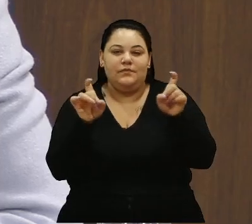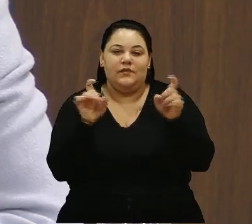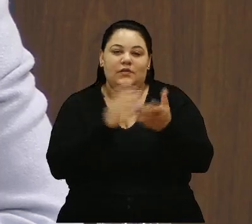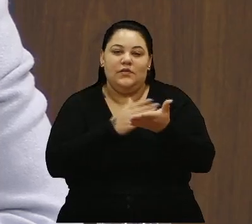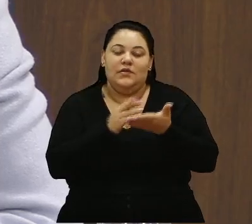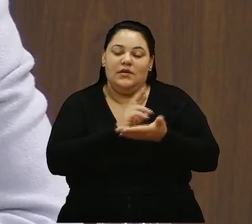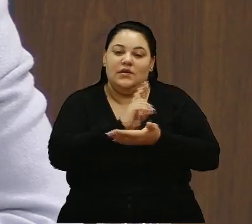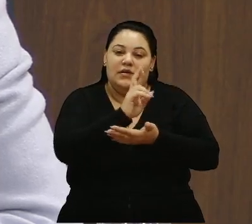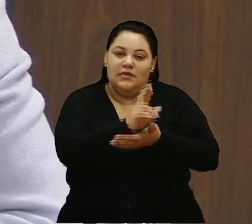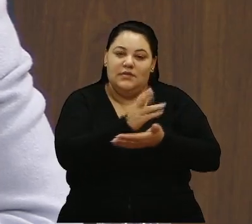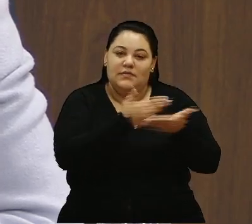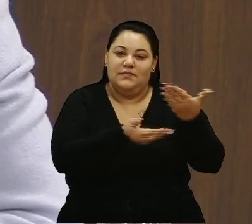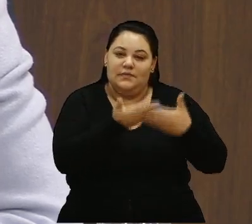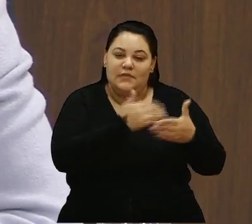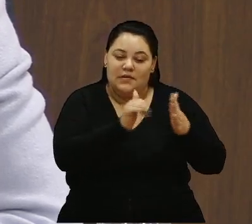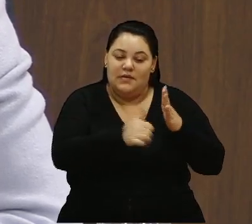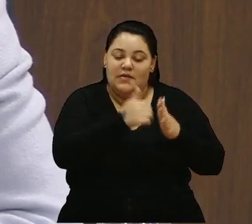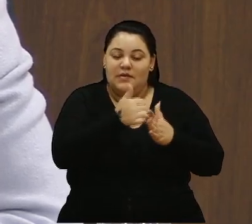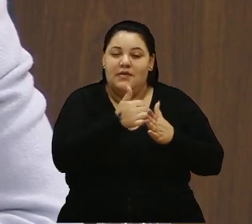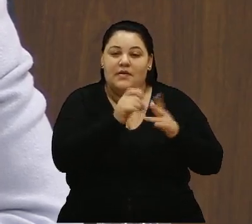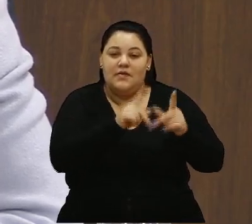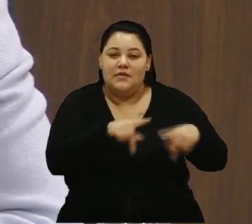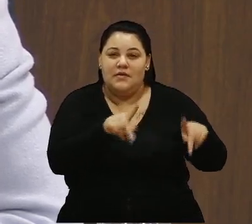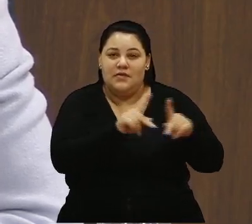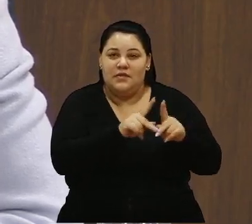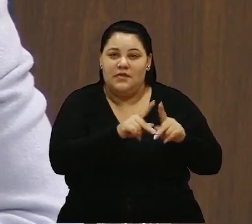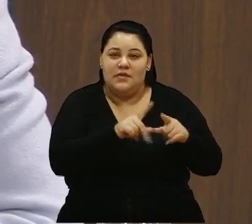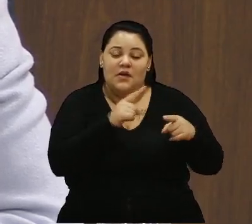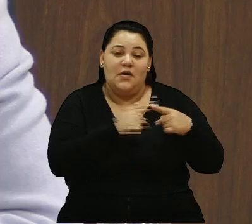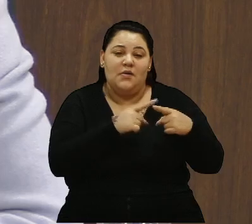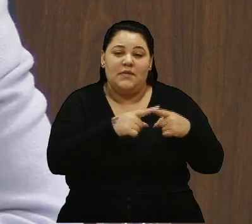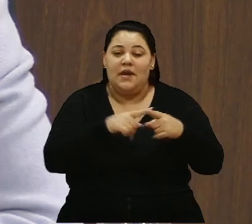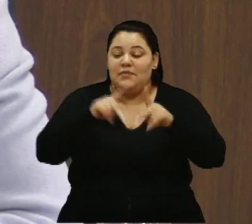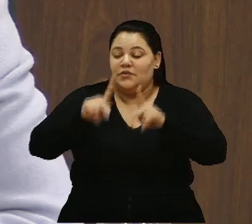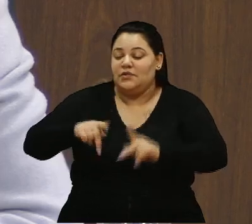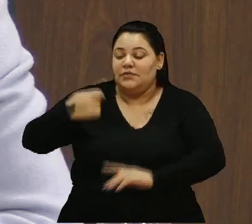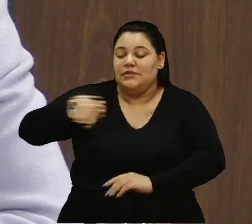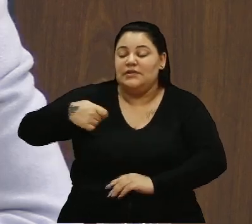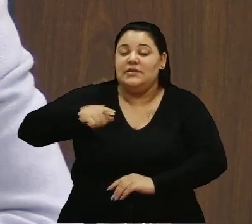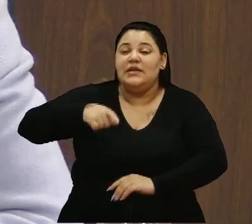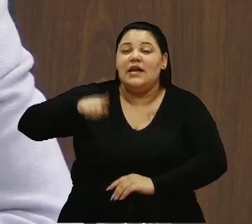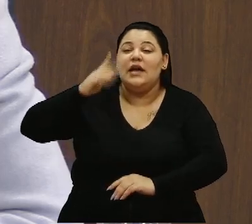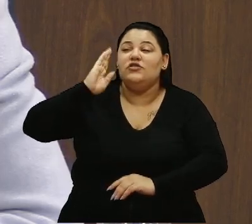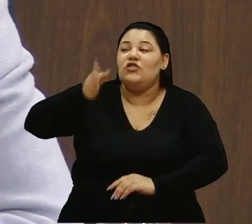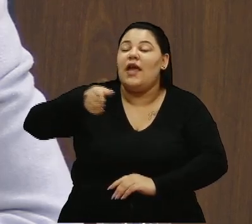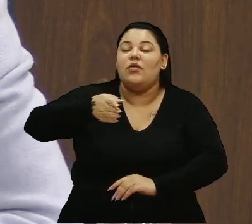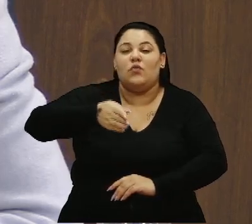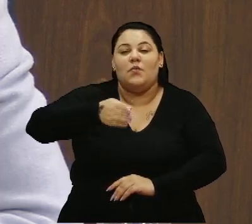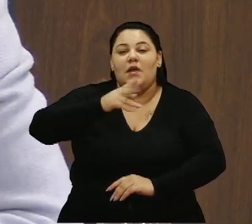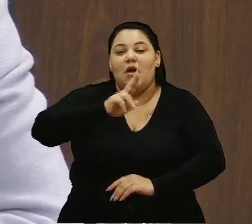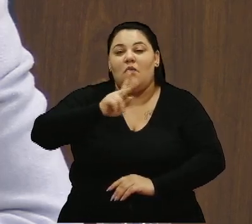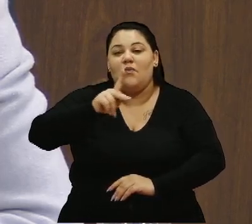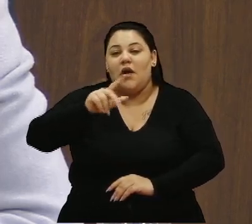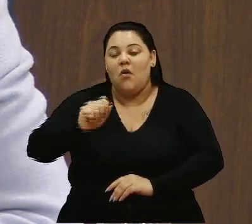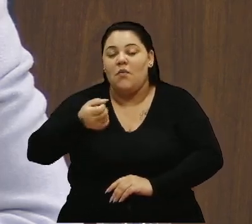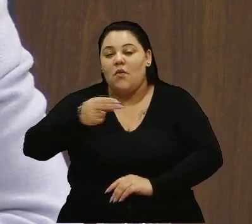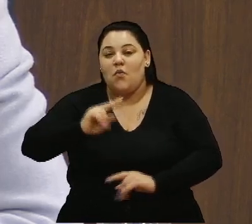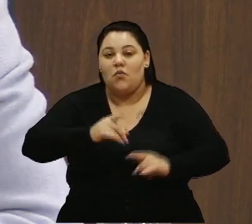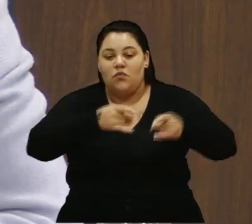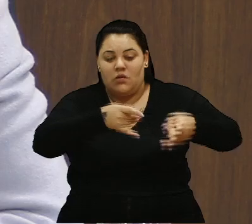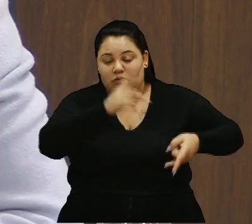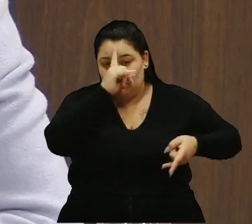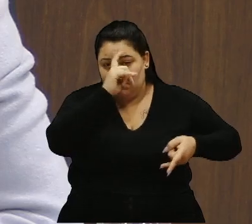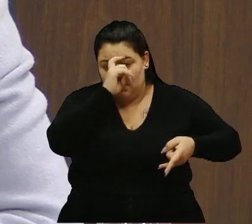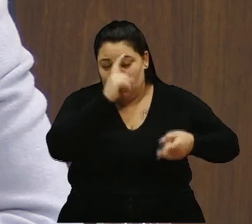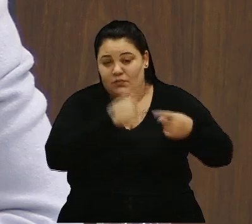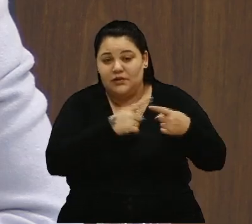às necessidades da população. Porque daí aquela pessoa não vai precisar chegar lá na UPA, precisar chegar num leito hospitalar, porque ela